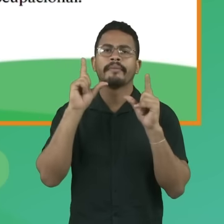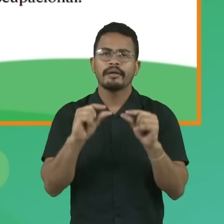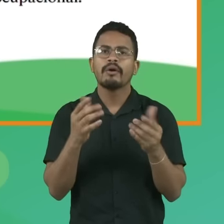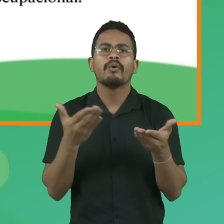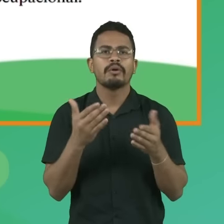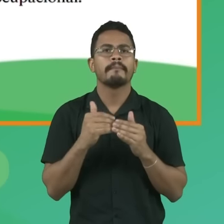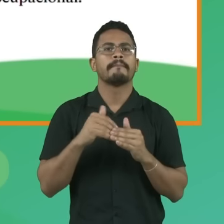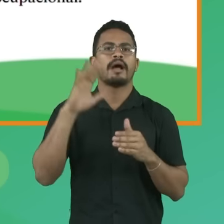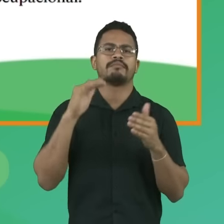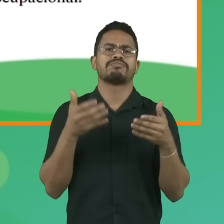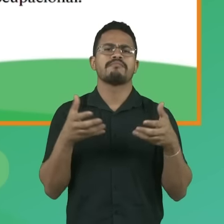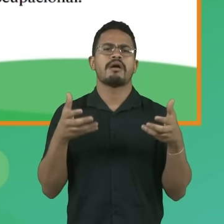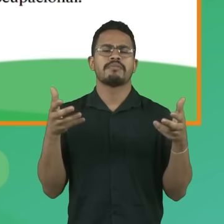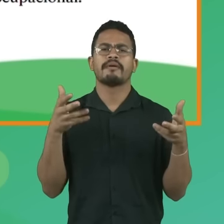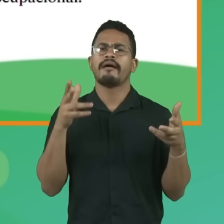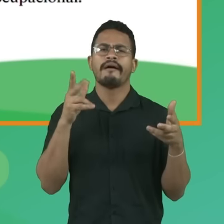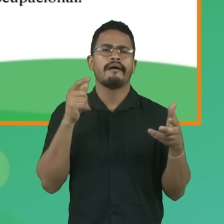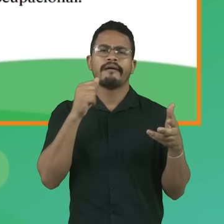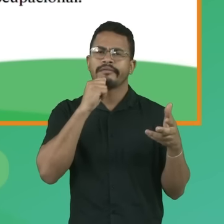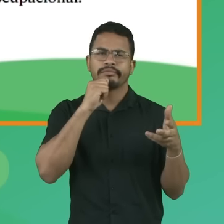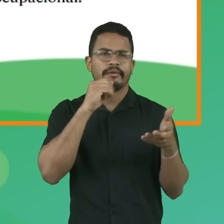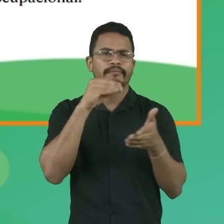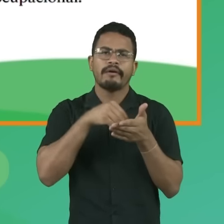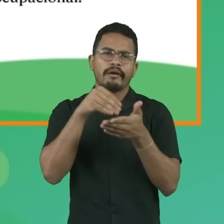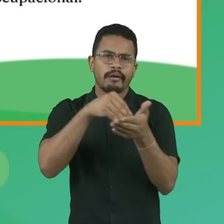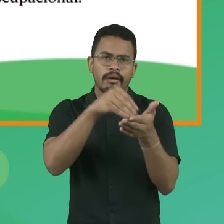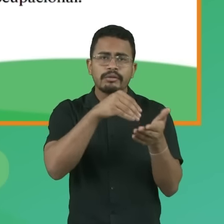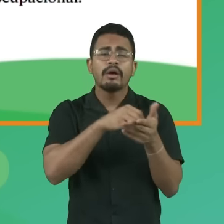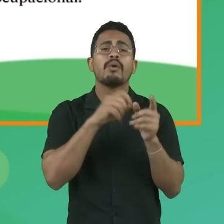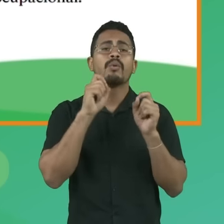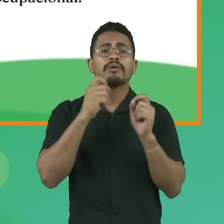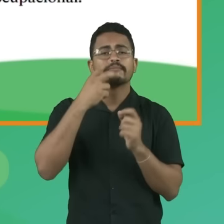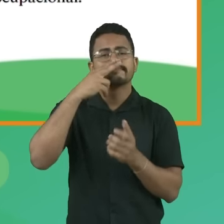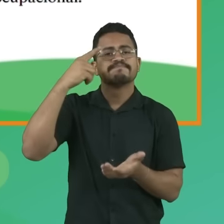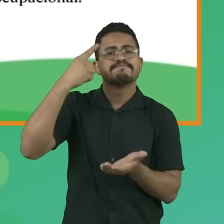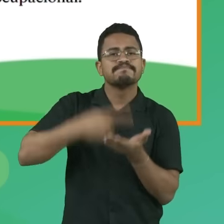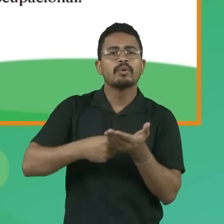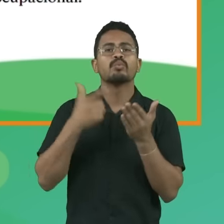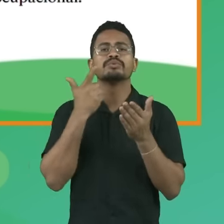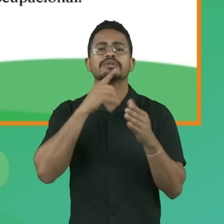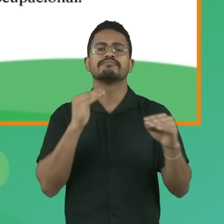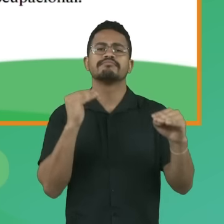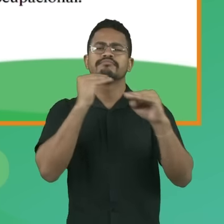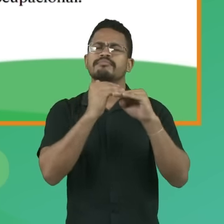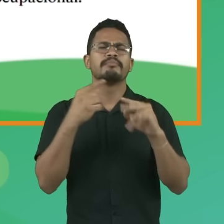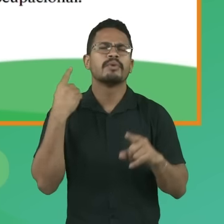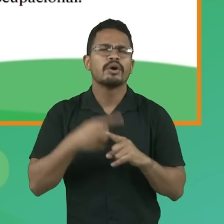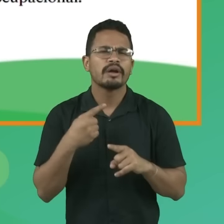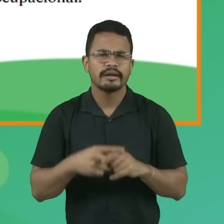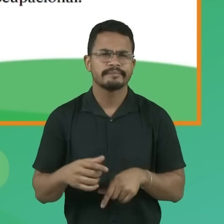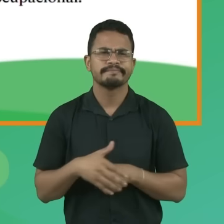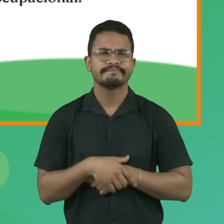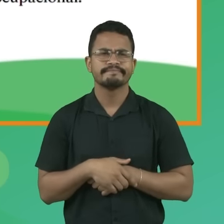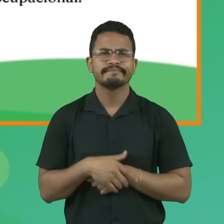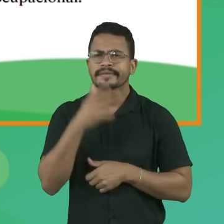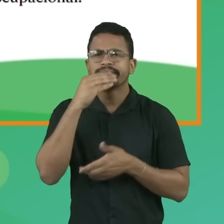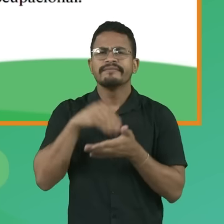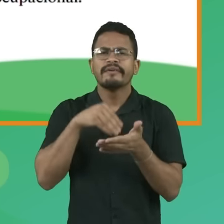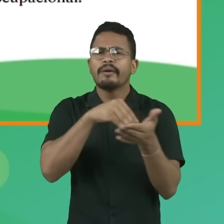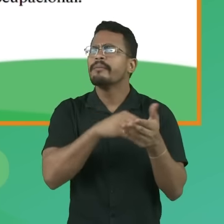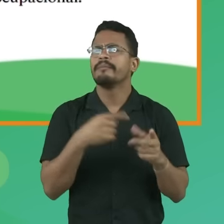ela ainda é insuficiente para esse estabelecimento de igualdade. Por quê? Por que ainda é insuficiente?